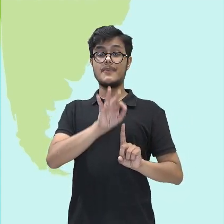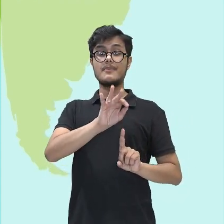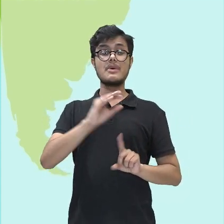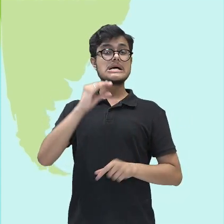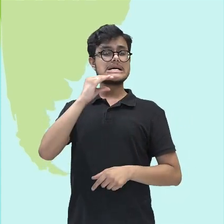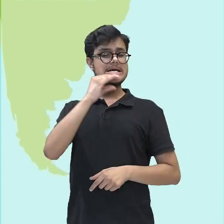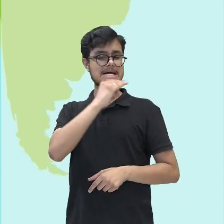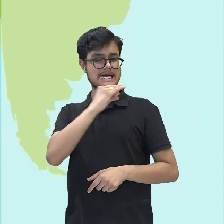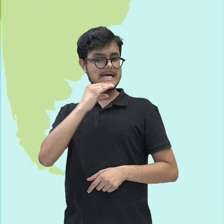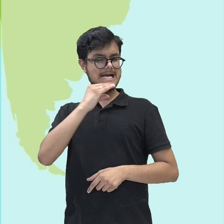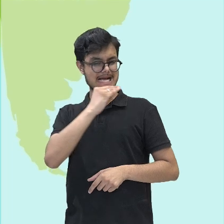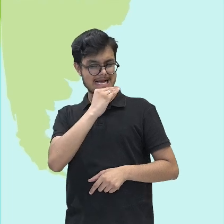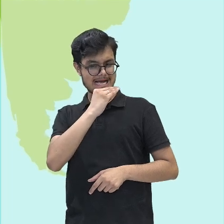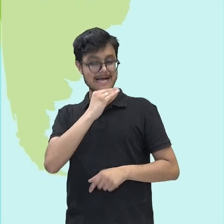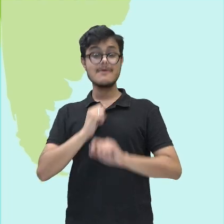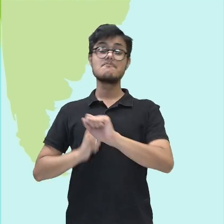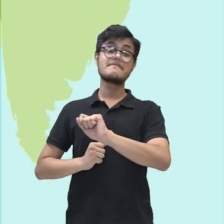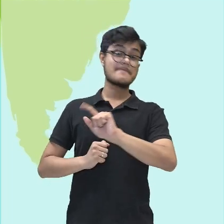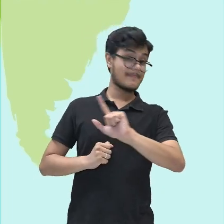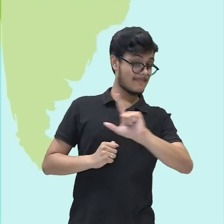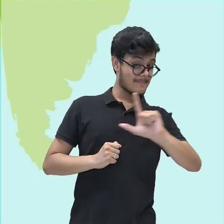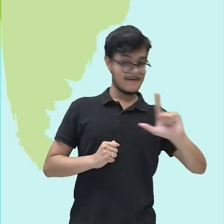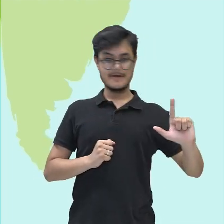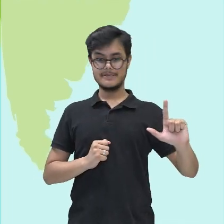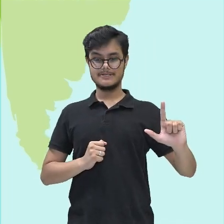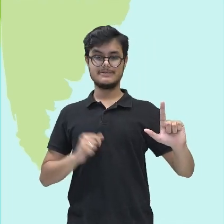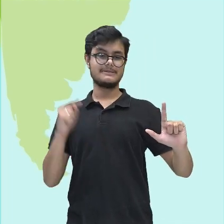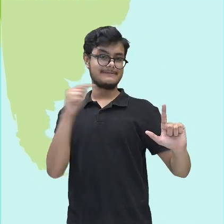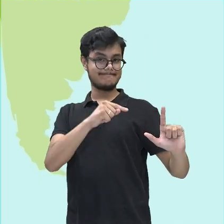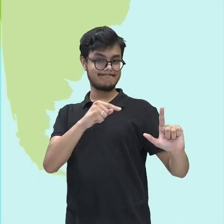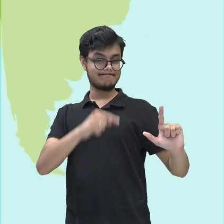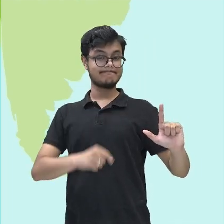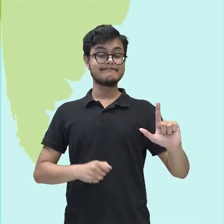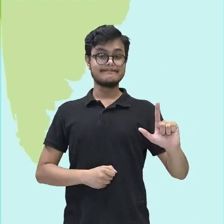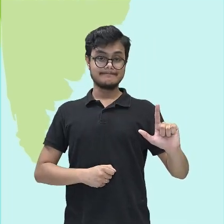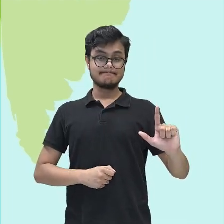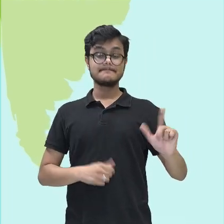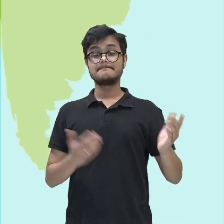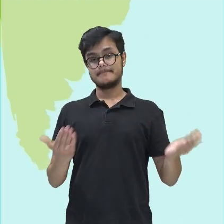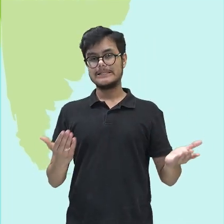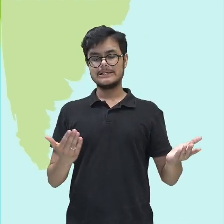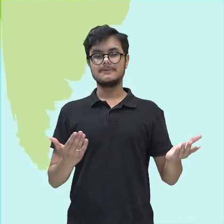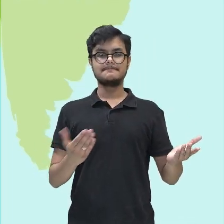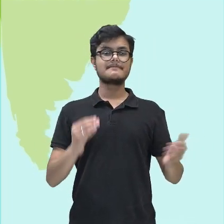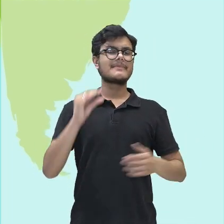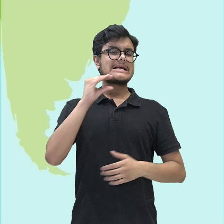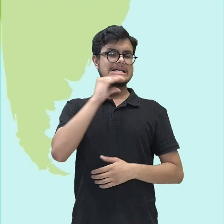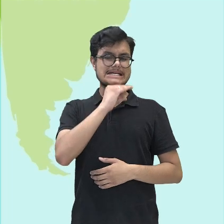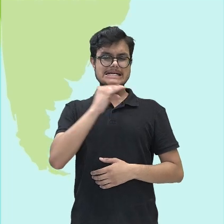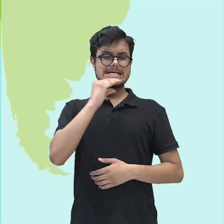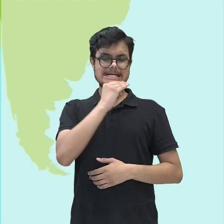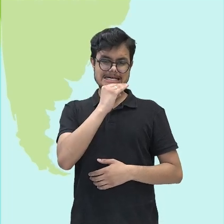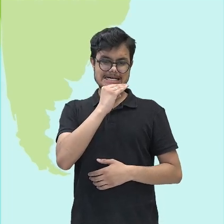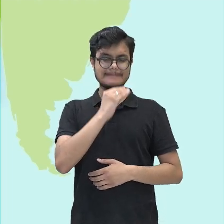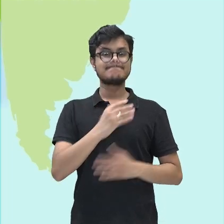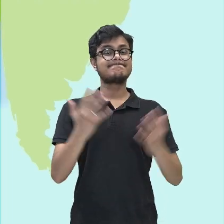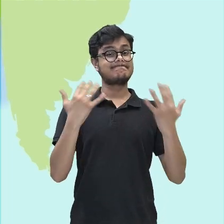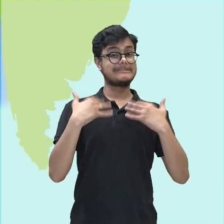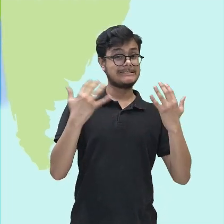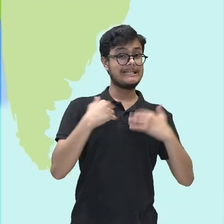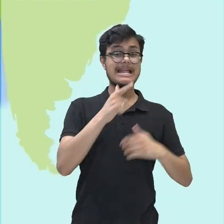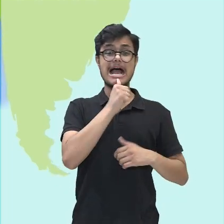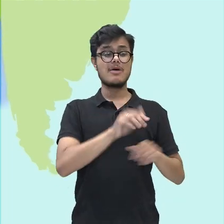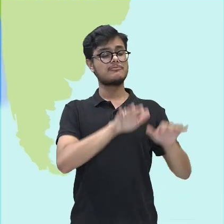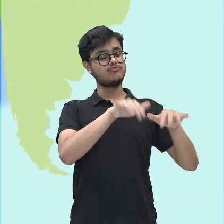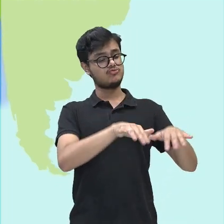Equatorial Leste. Como consequência, ocorre uma diminuição das águas mais frias, que afloram próximo à costa oeste da América